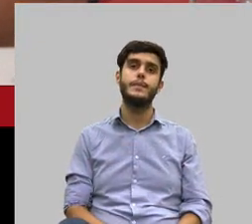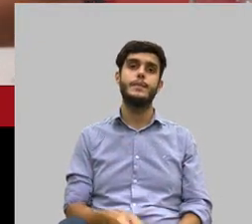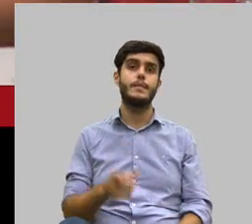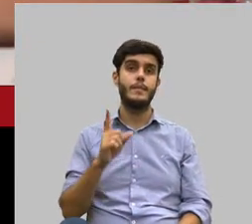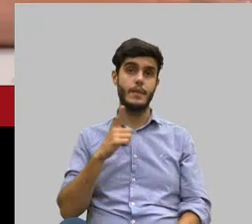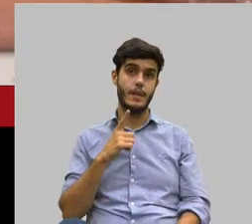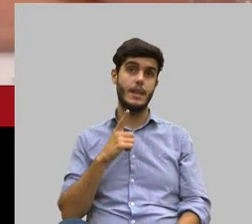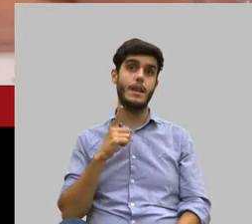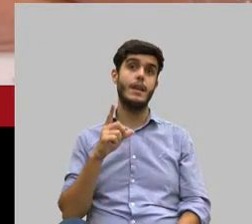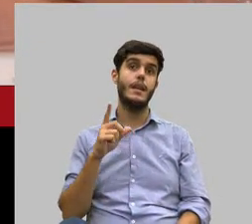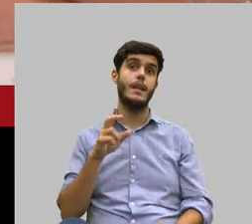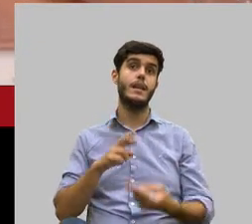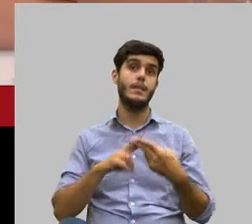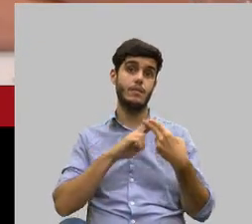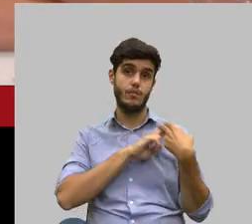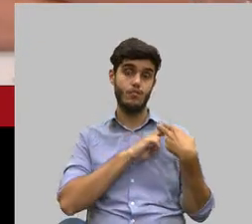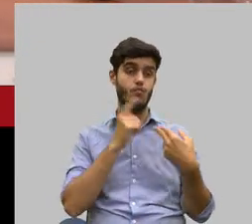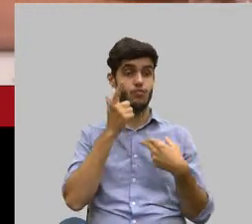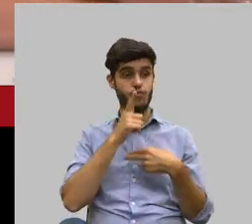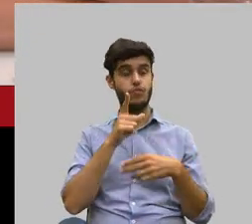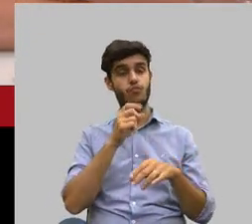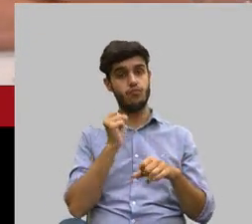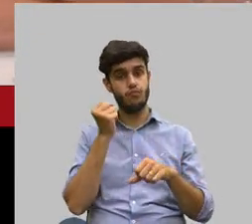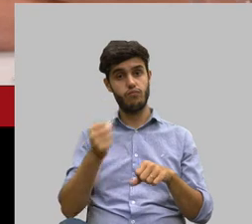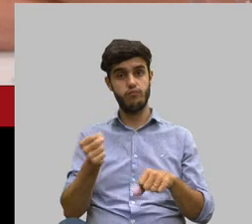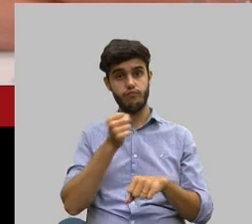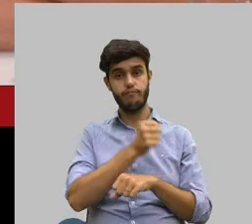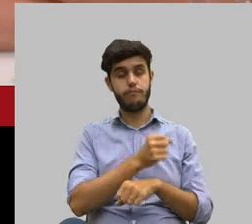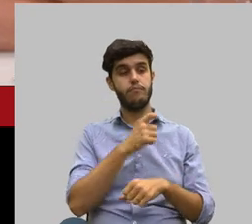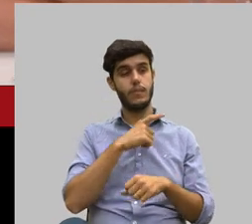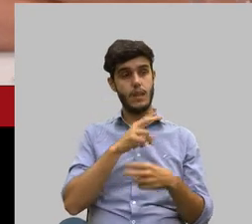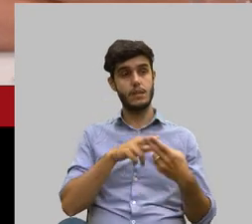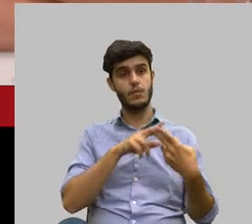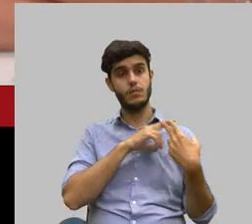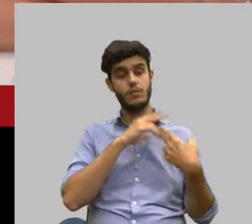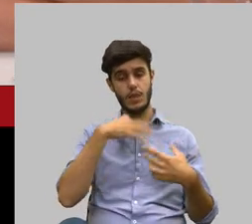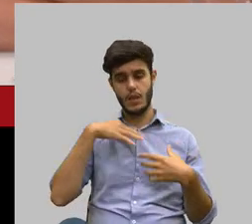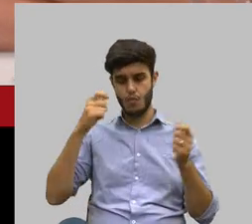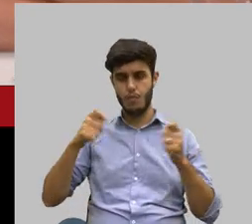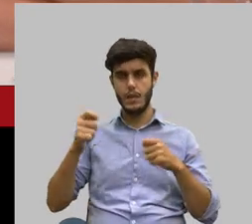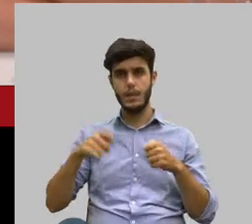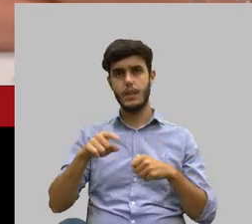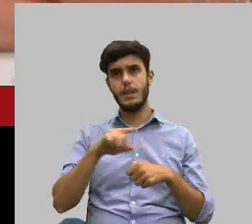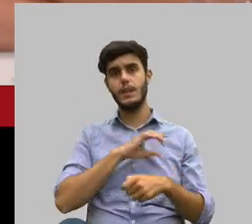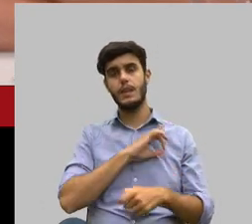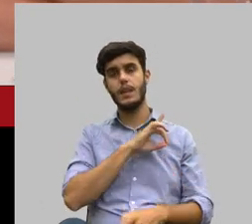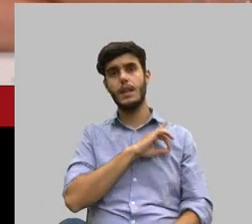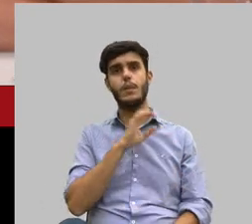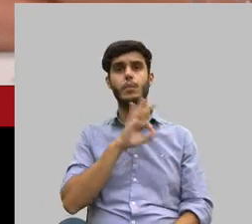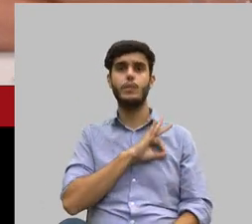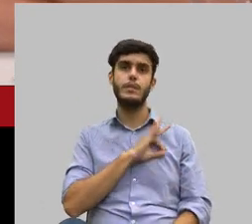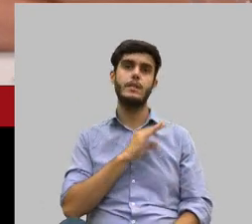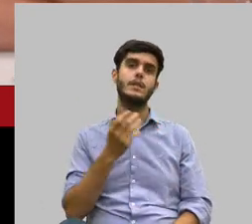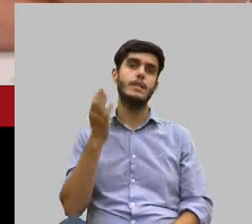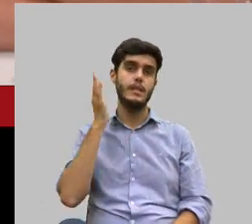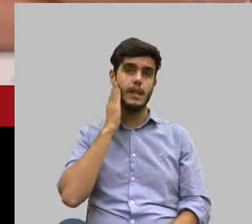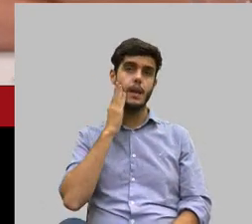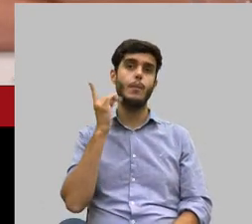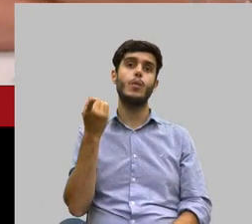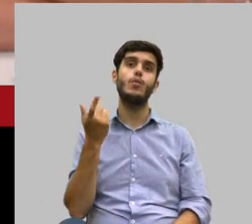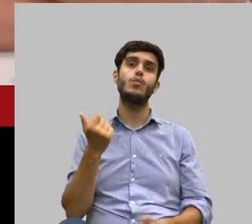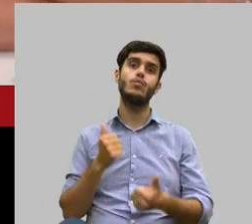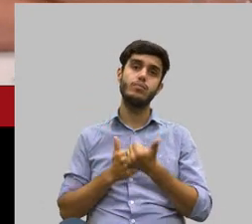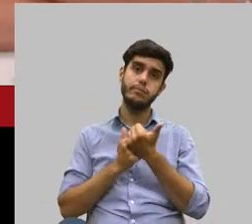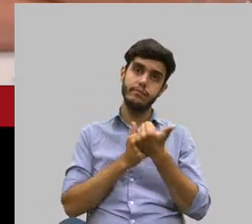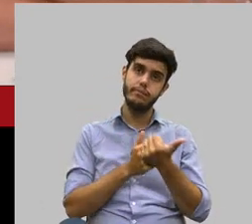galgou e fez justo para ocupar o cargo que ela ocupa hoje como delegada de polícia e ela sabe da contribuição que começa com a